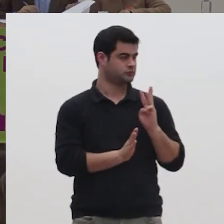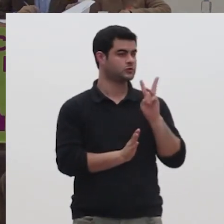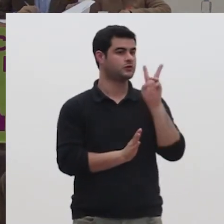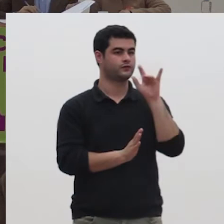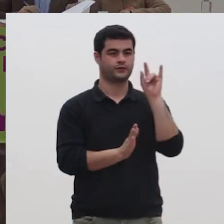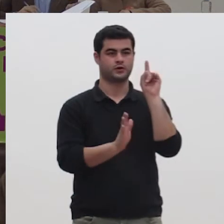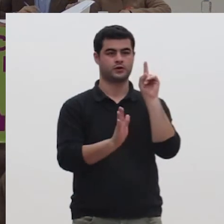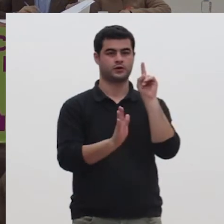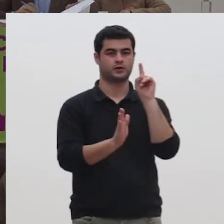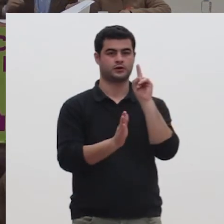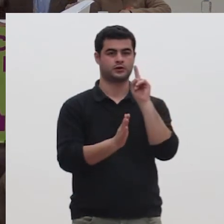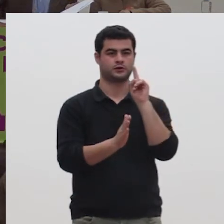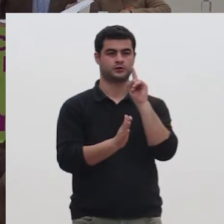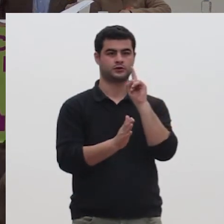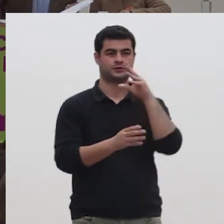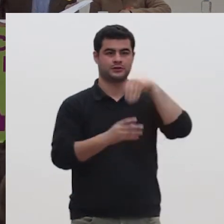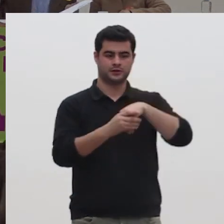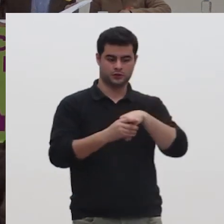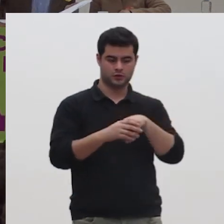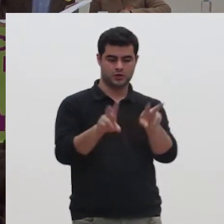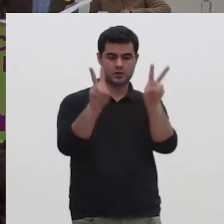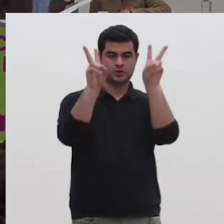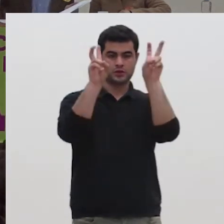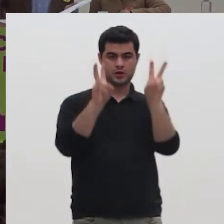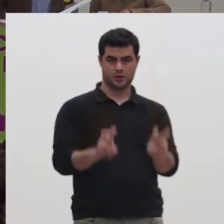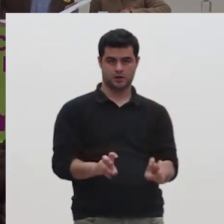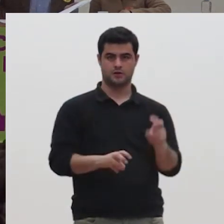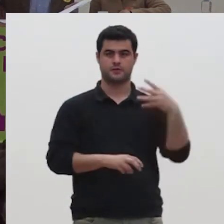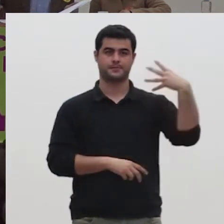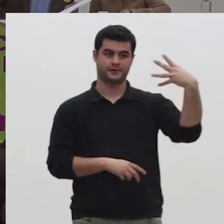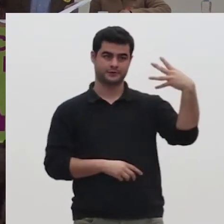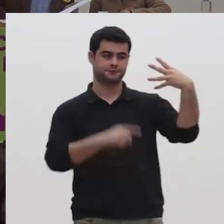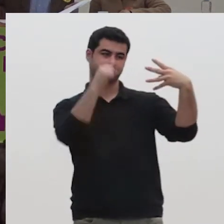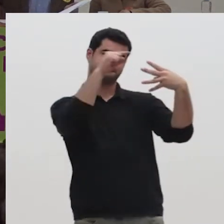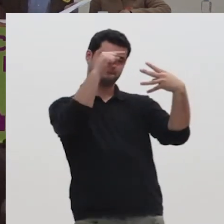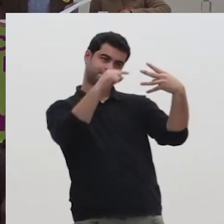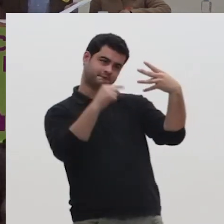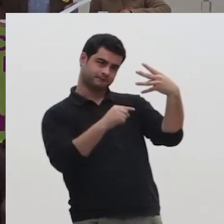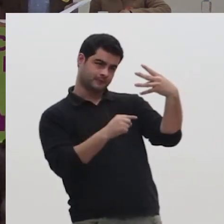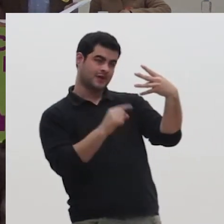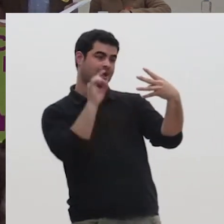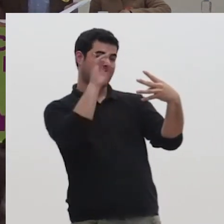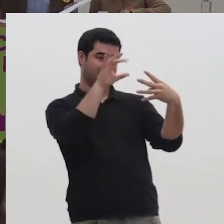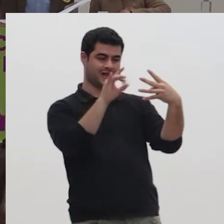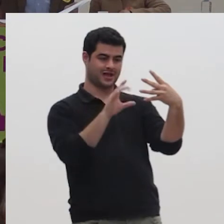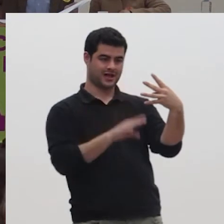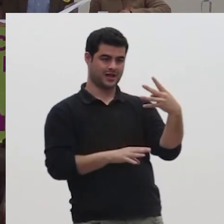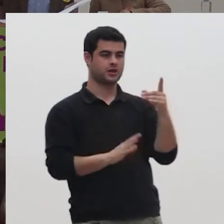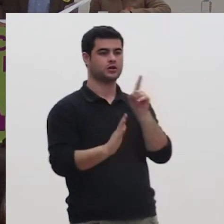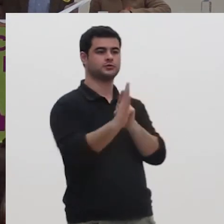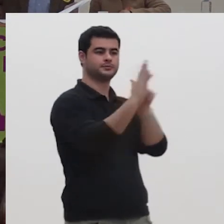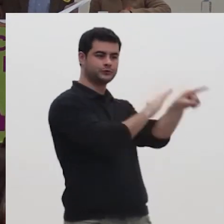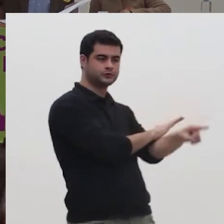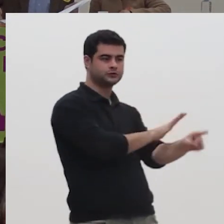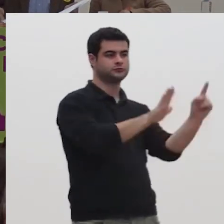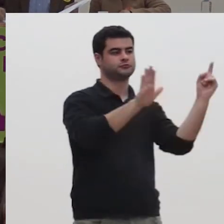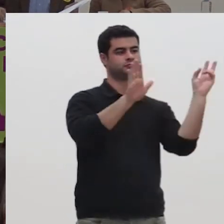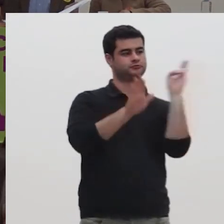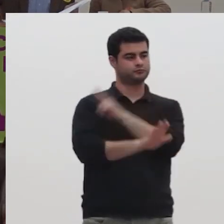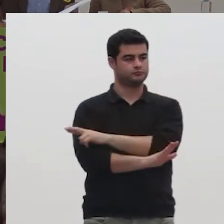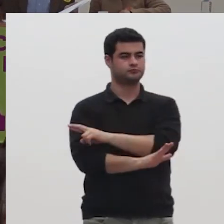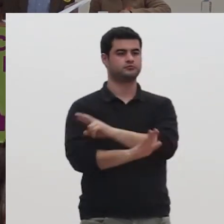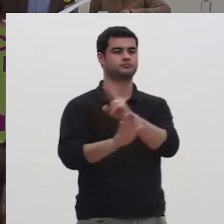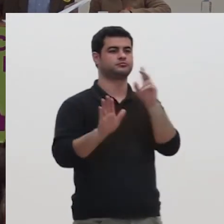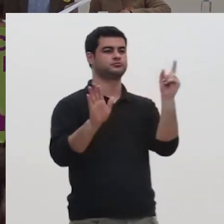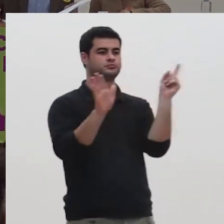Será subdividido em 4 temas, onde cada chapa faz uma pergunta para a outra, daí com direito